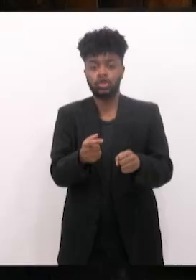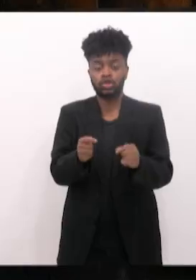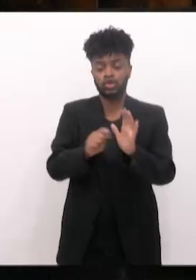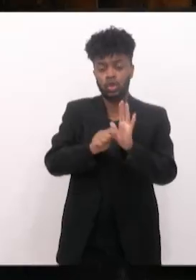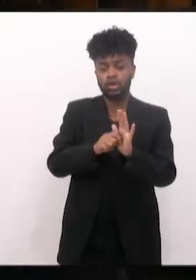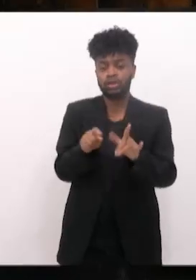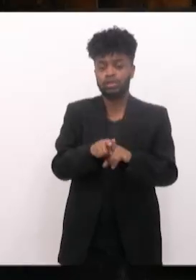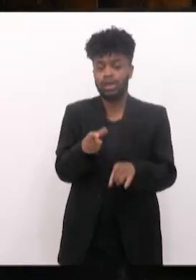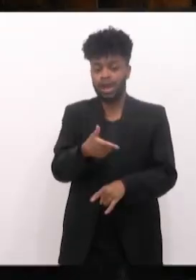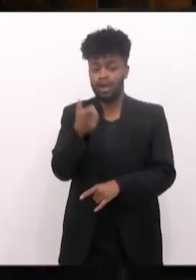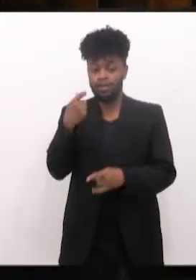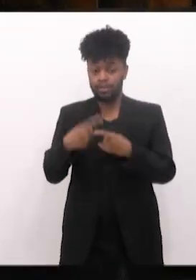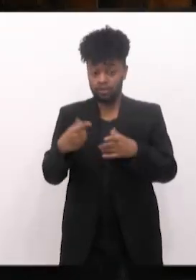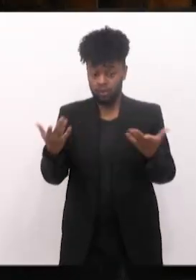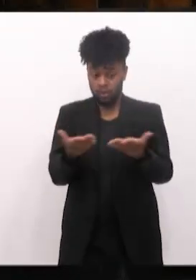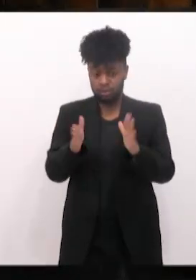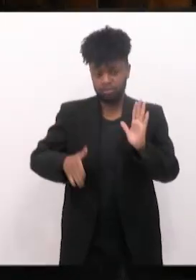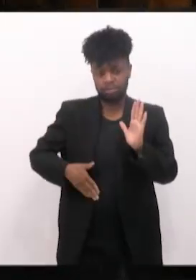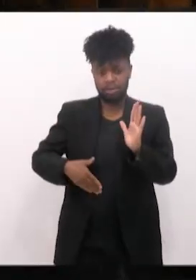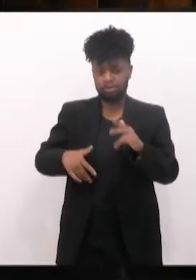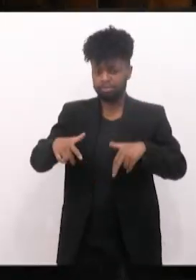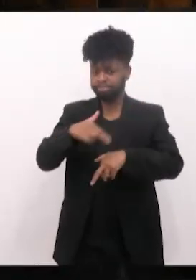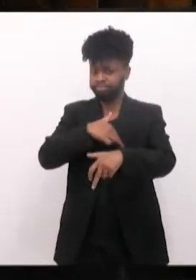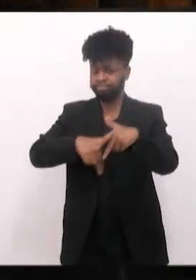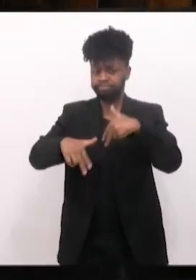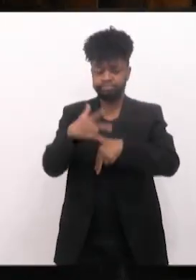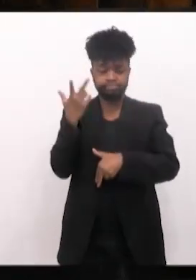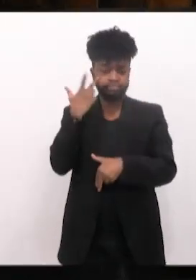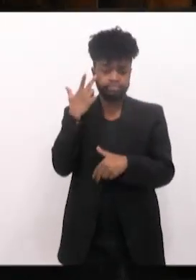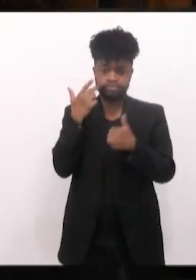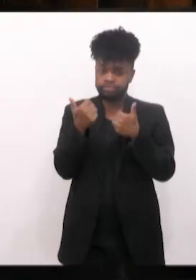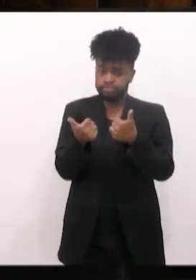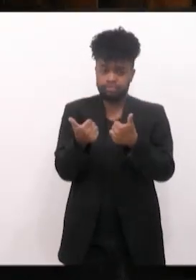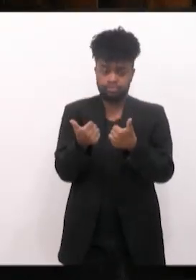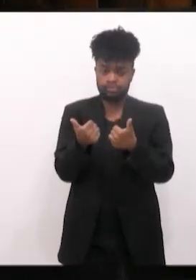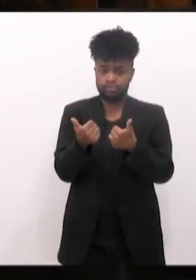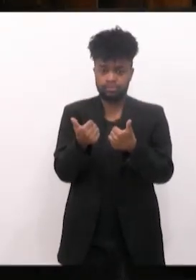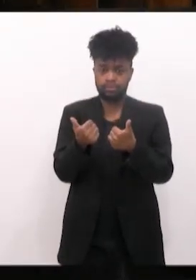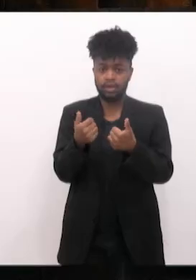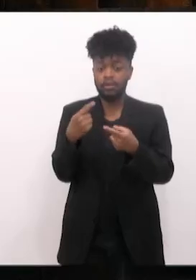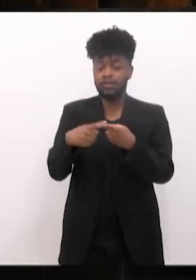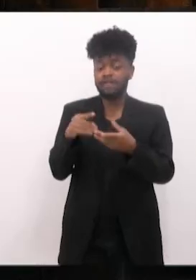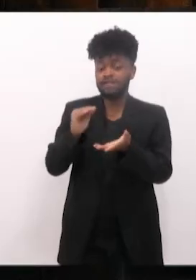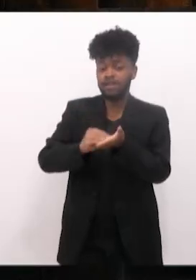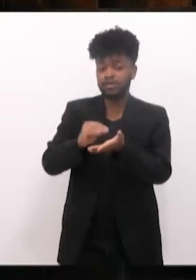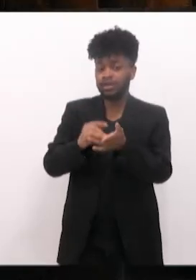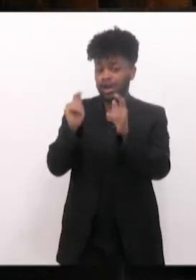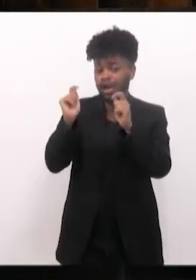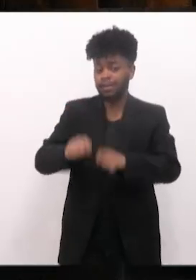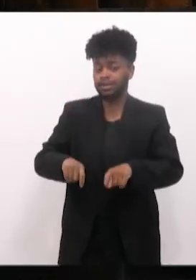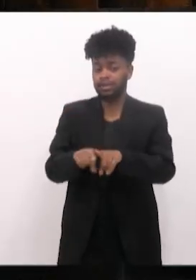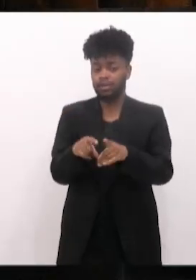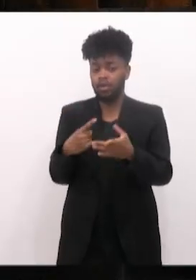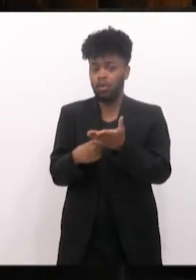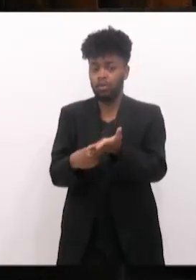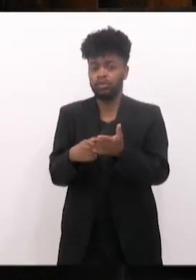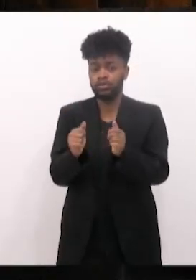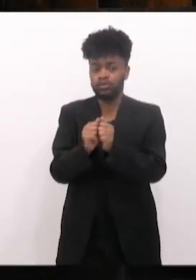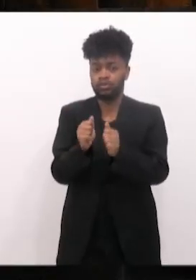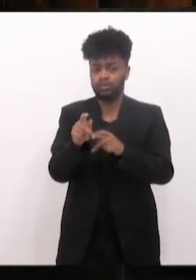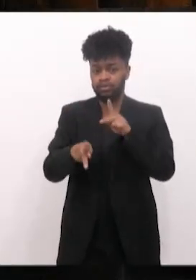hoje transita tranquilamente pela sua falta de capacidade e compromisso com a